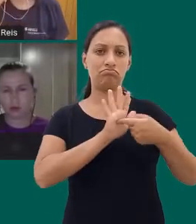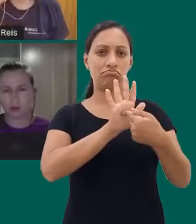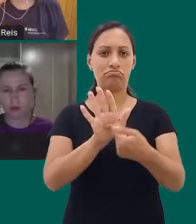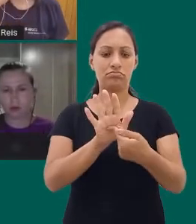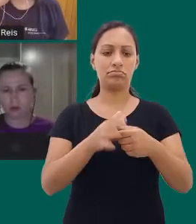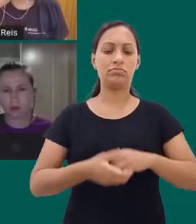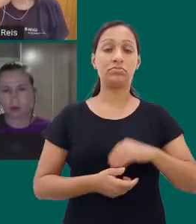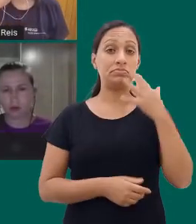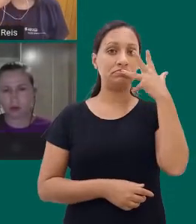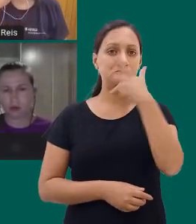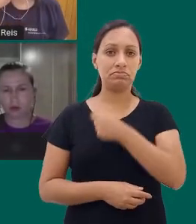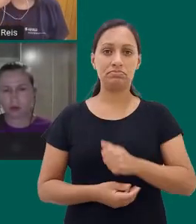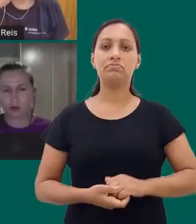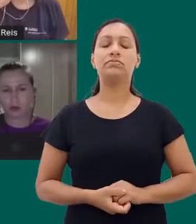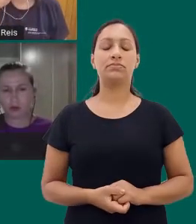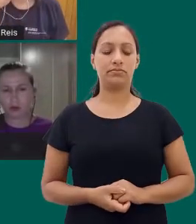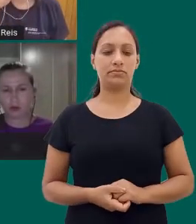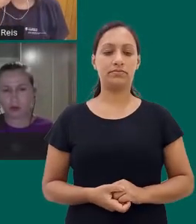muito bonito, né?